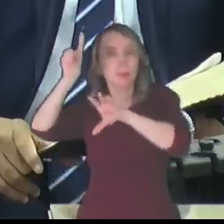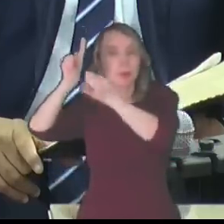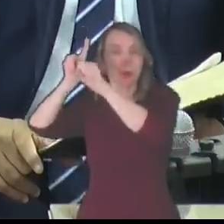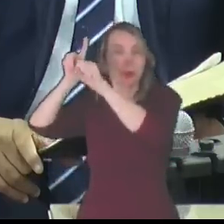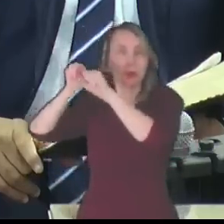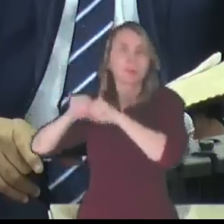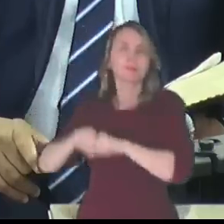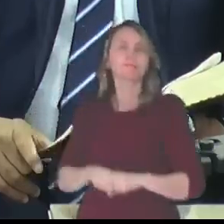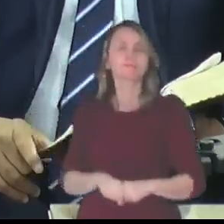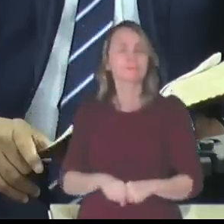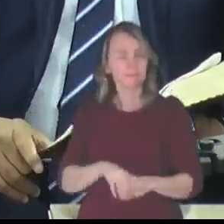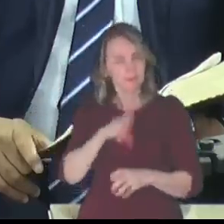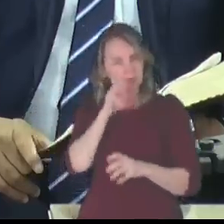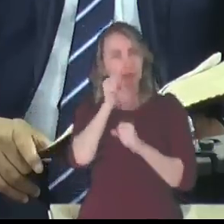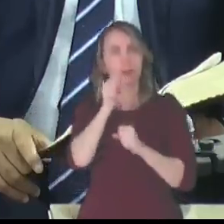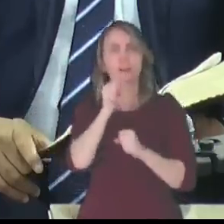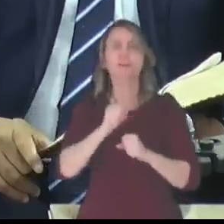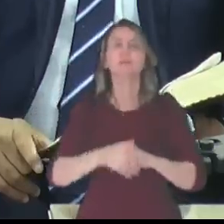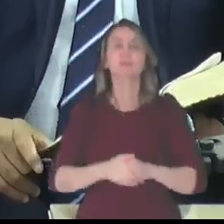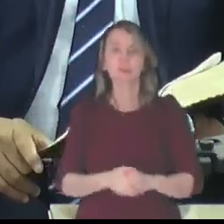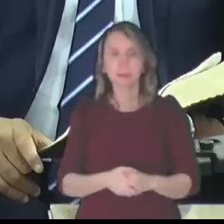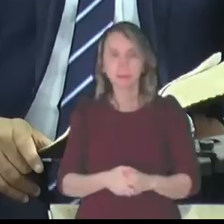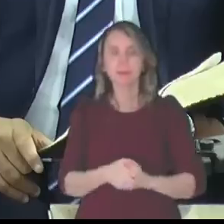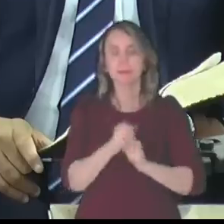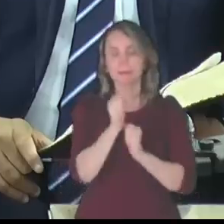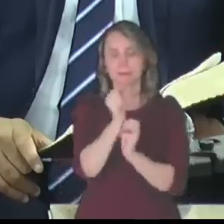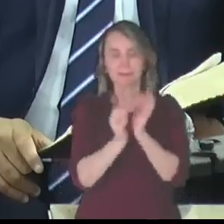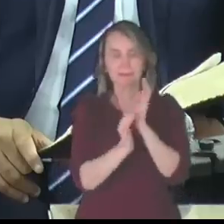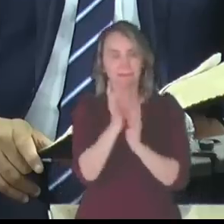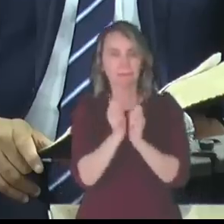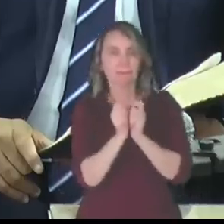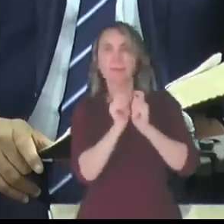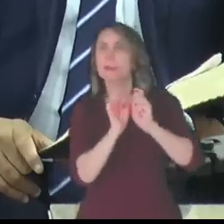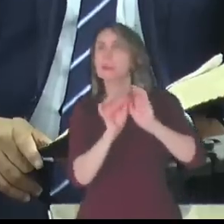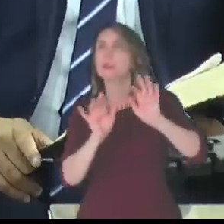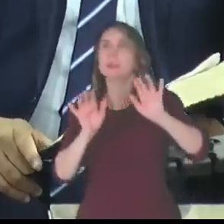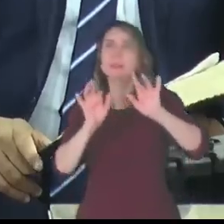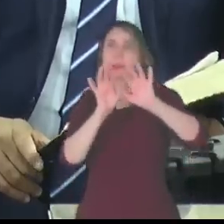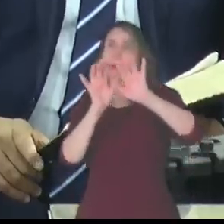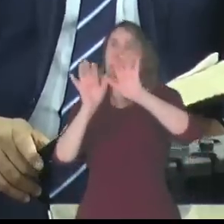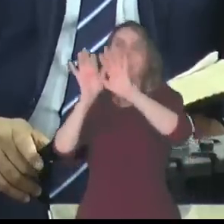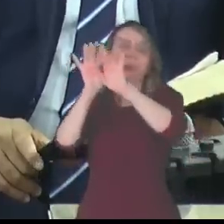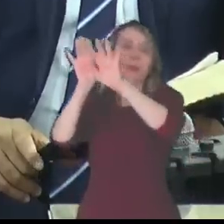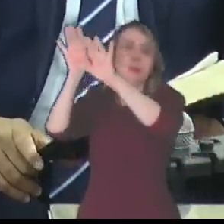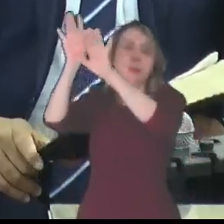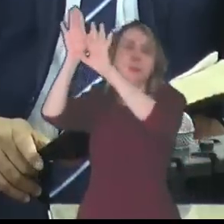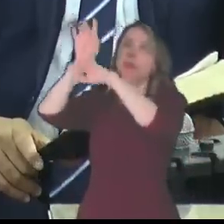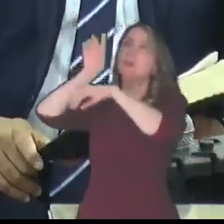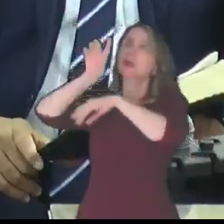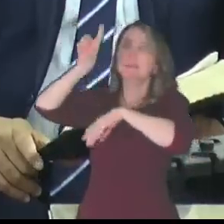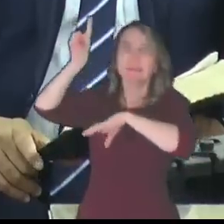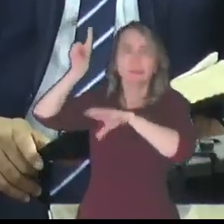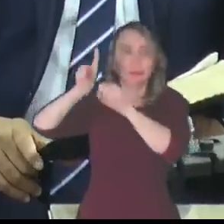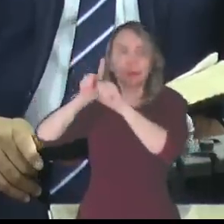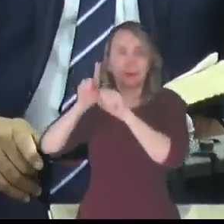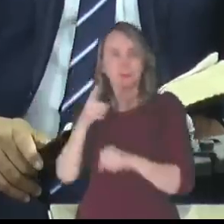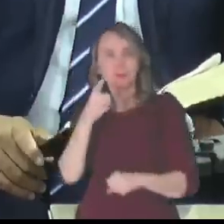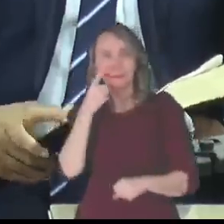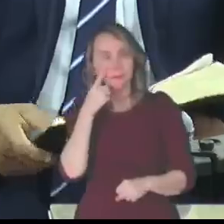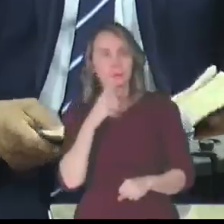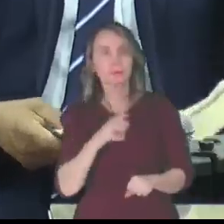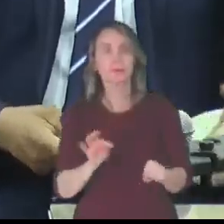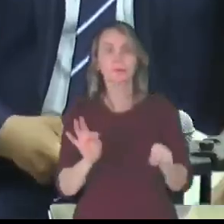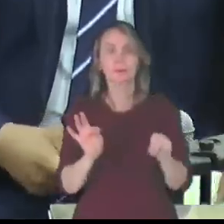a dúvida incenso é forte irmão a nuvem de incenso é forte bendito seja Deus vamos ver São Tiago